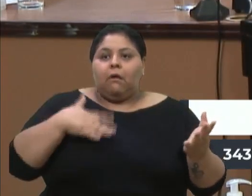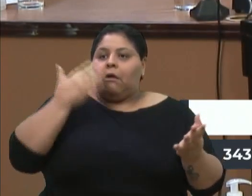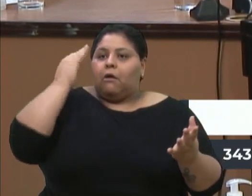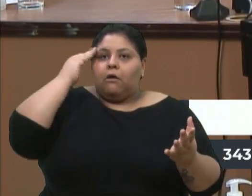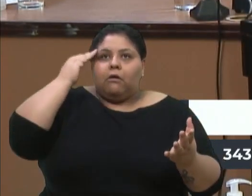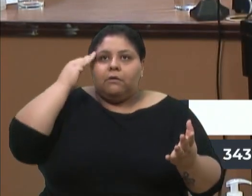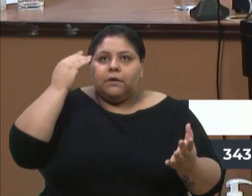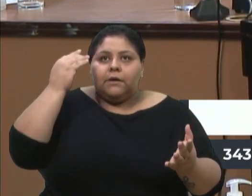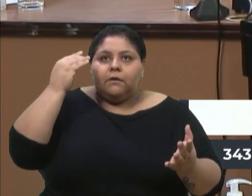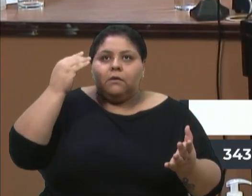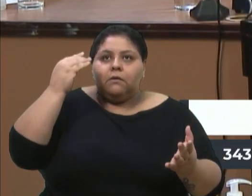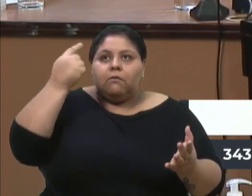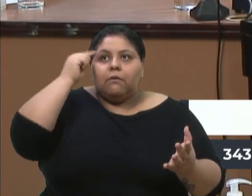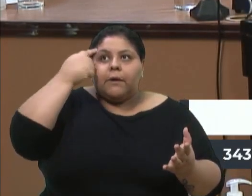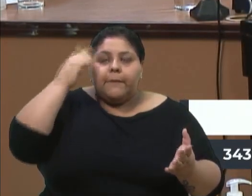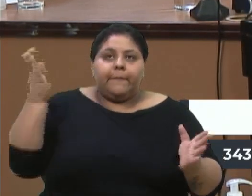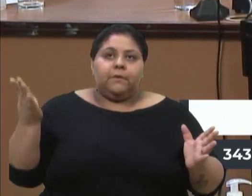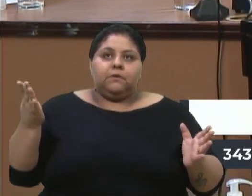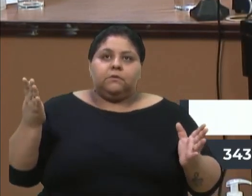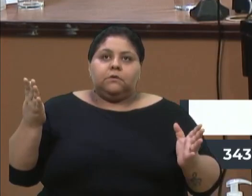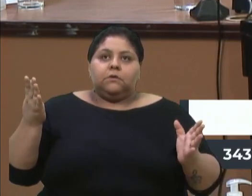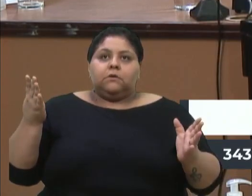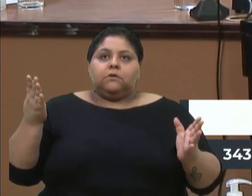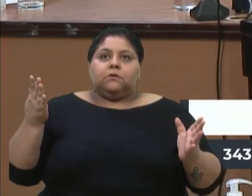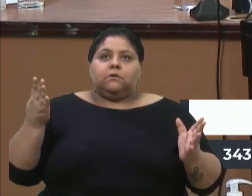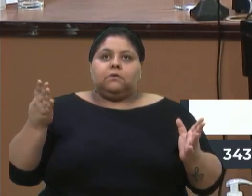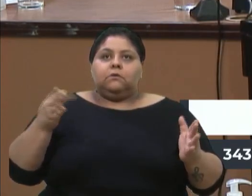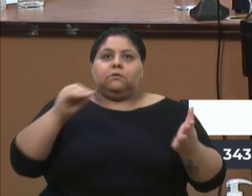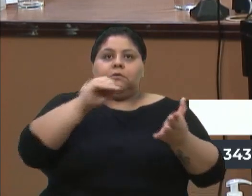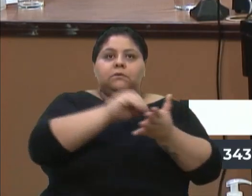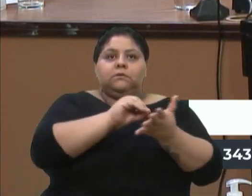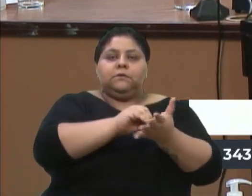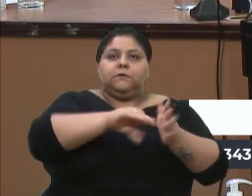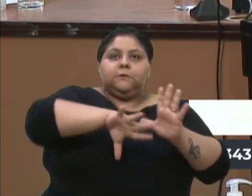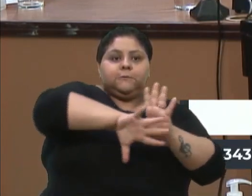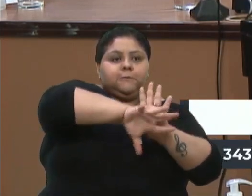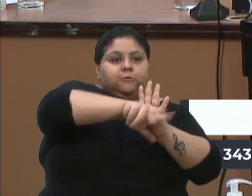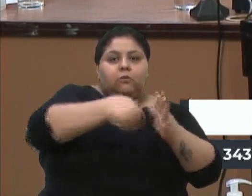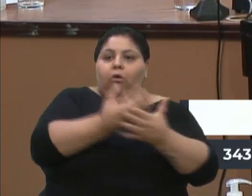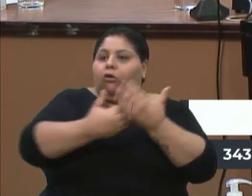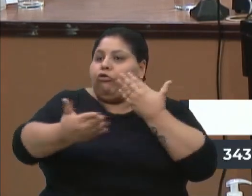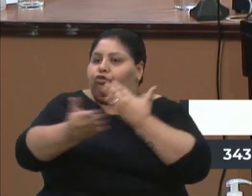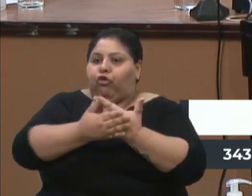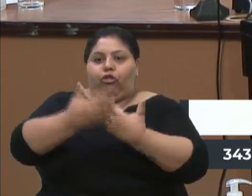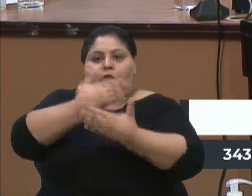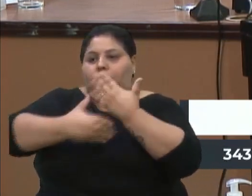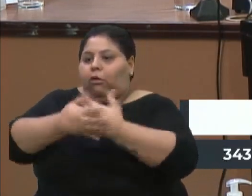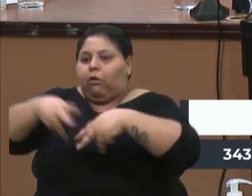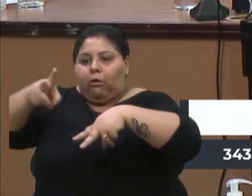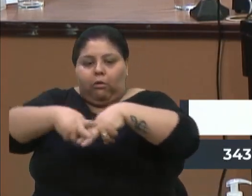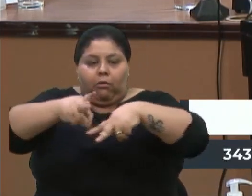passa pela cabeça deles. O descondenado preso por um tempo, o outro preso, todo mundo preso.